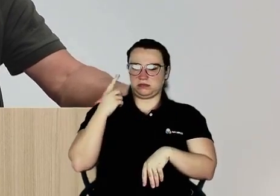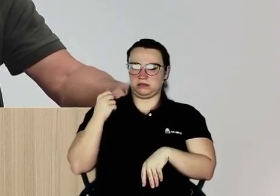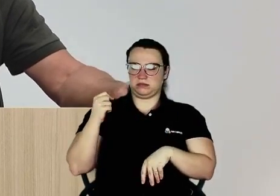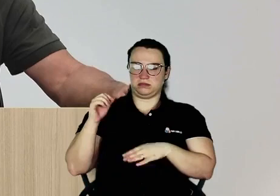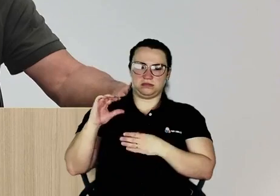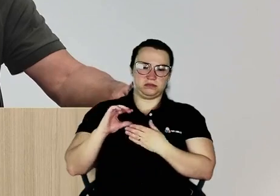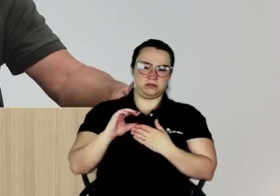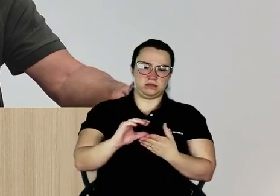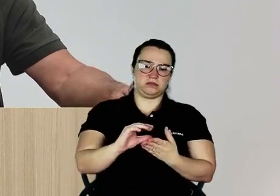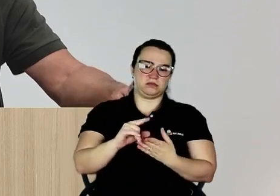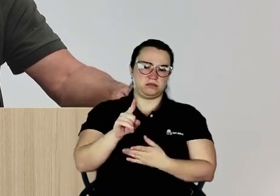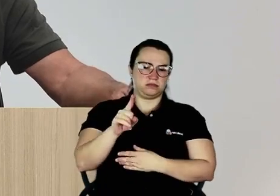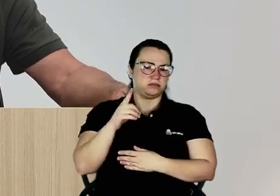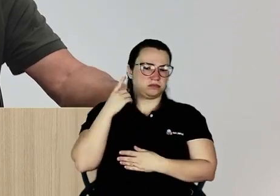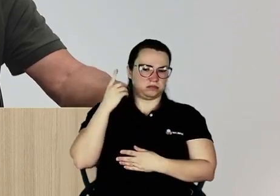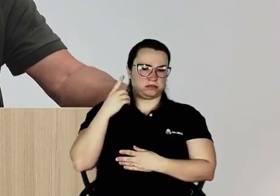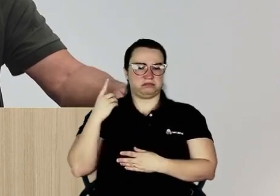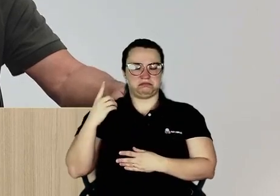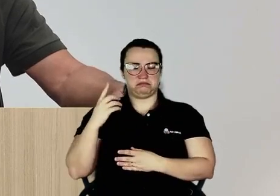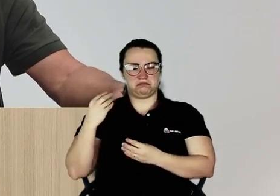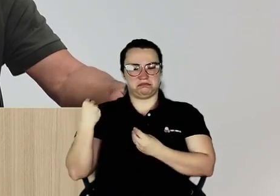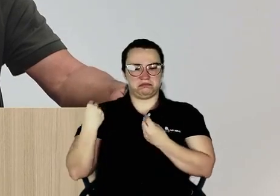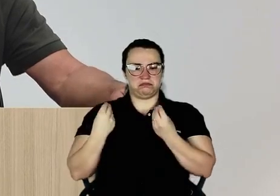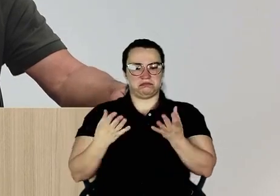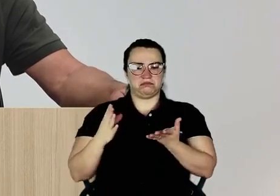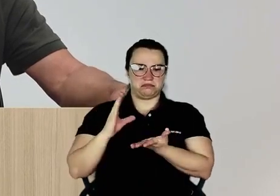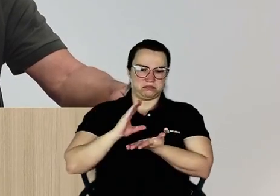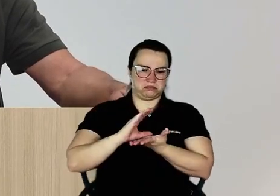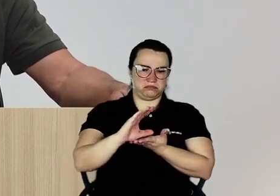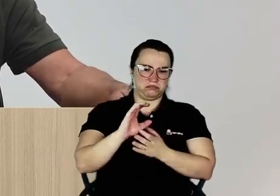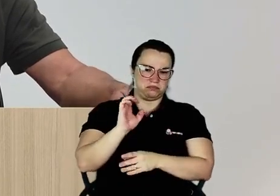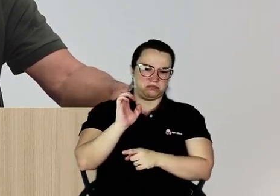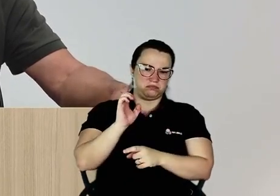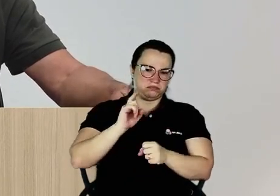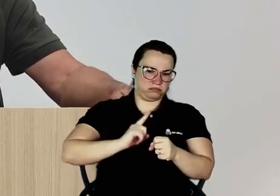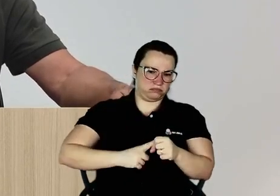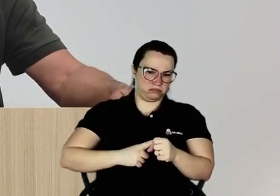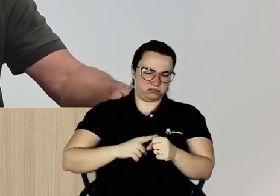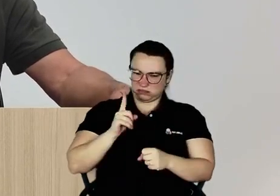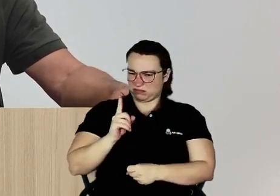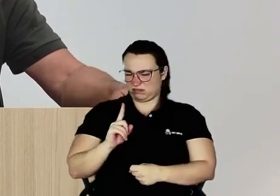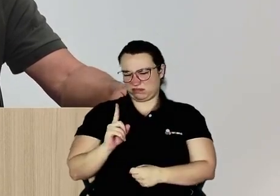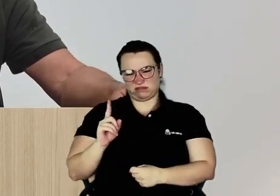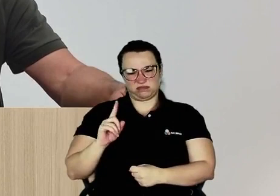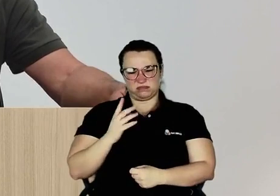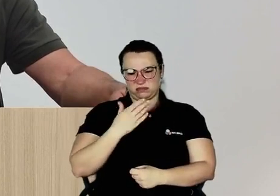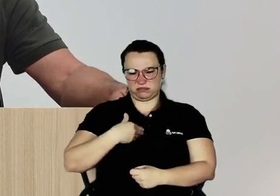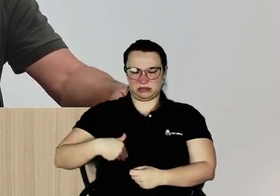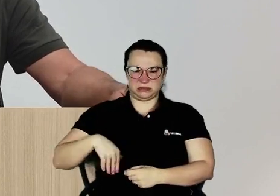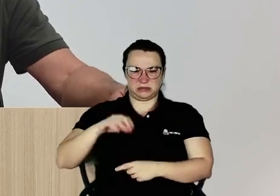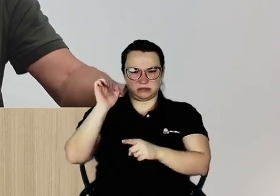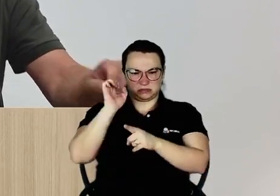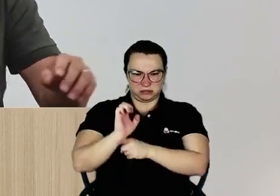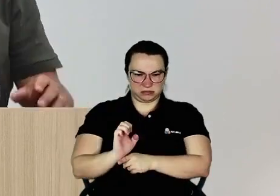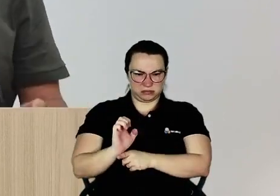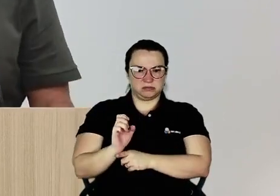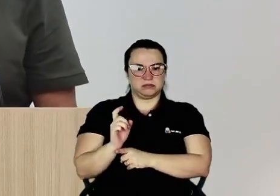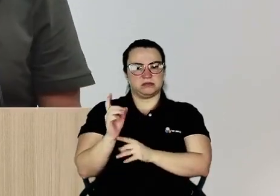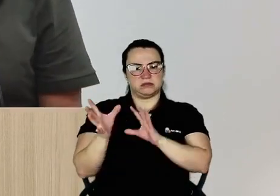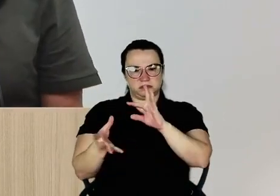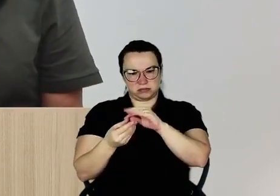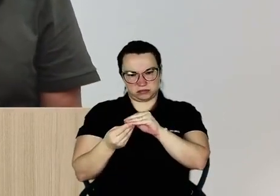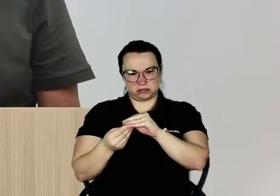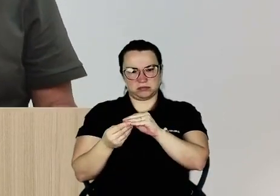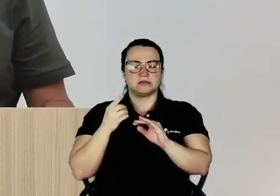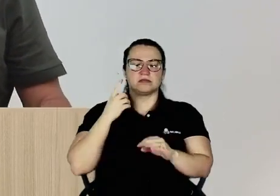deputado está mandando dinheiro para o município. Na verdade, não manda nada. Quem manda é o governo do Estado, que disponibiliza essa emenda, e o